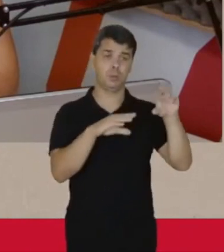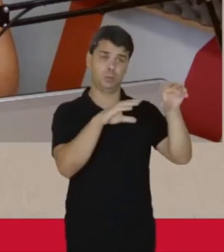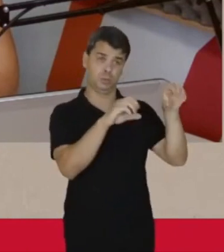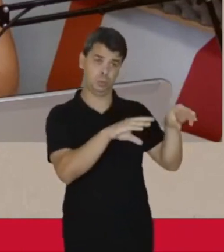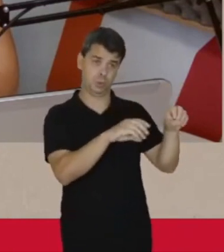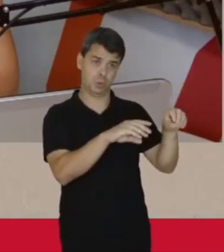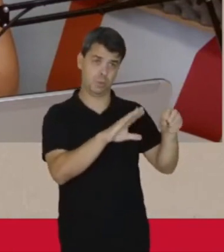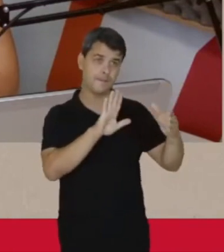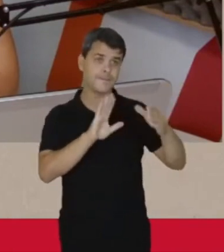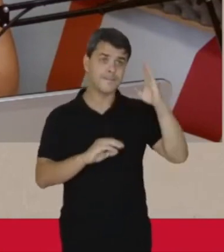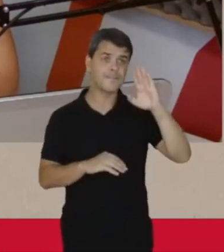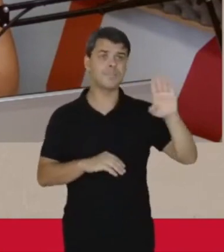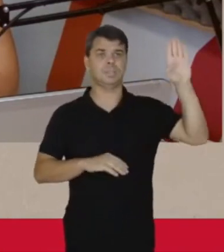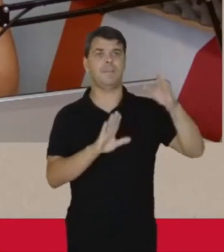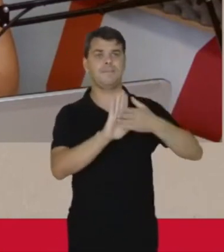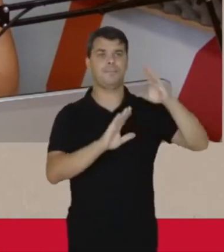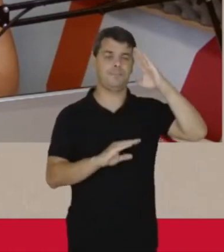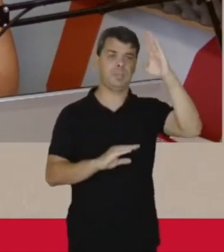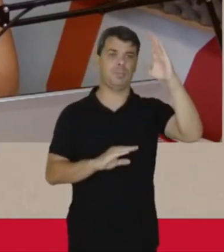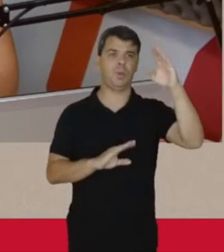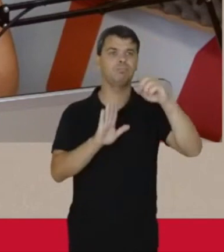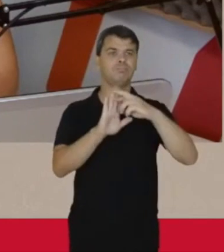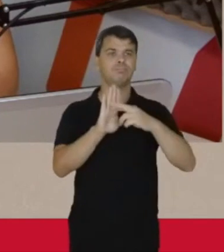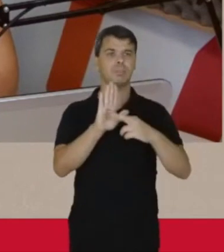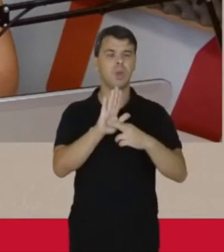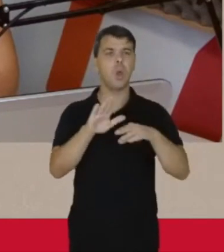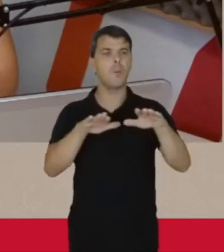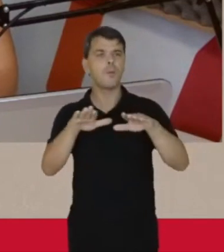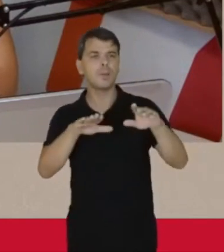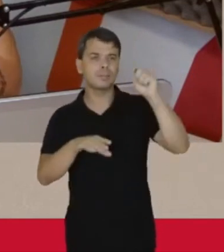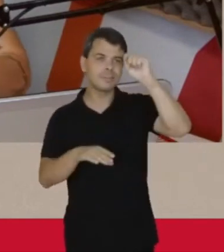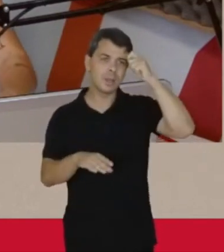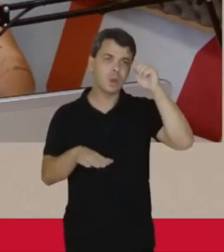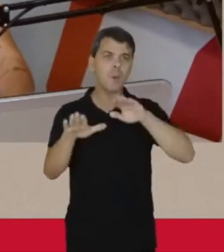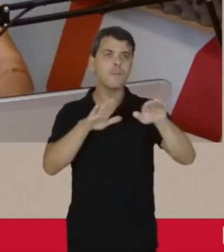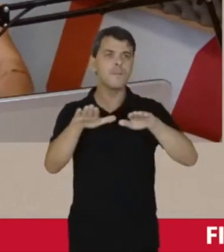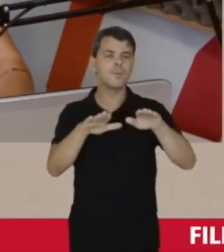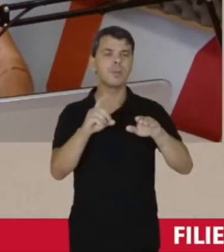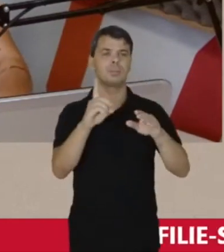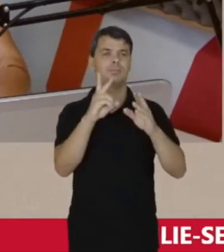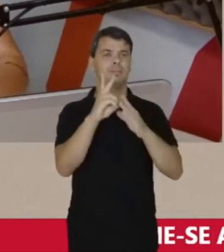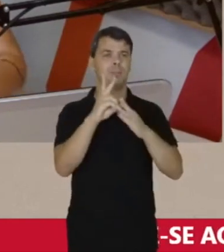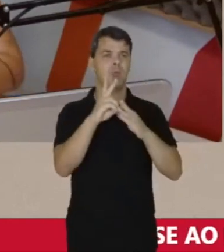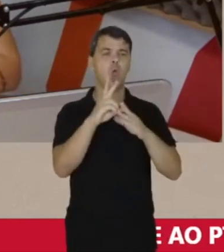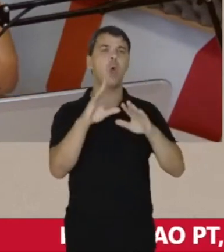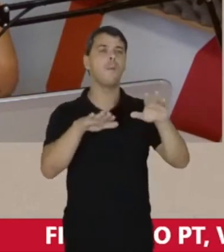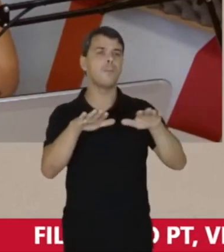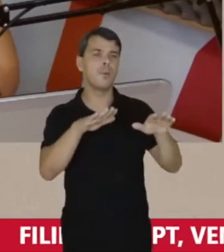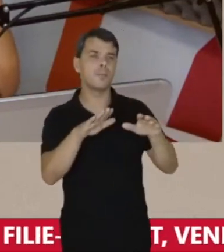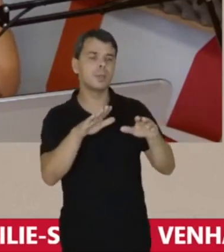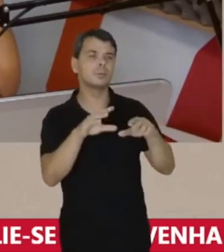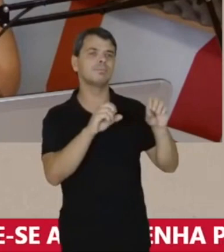como uma pauta importante da sua agenda. Movimento negro, movimento indígena, movimento pela educação do